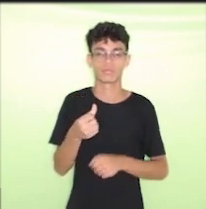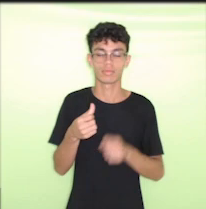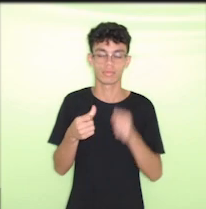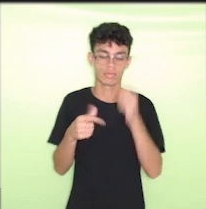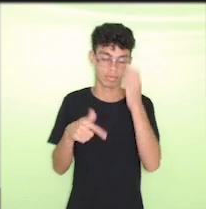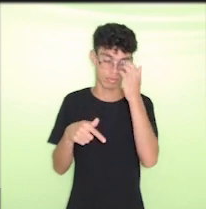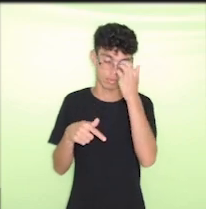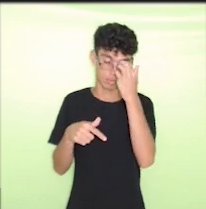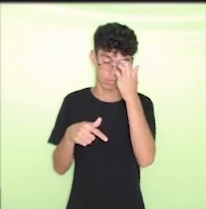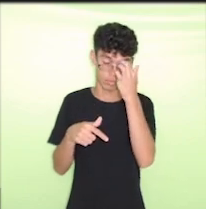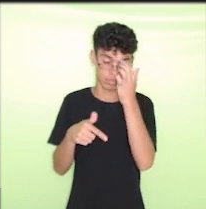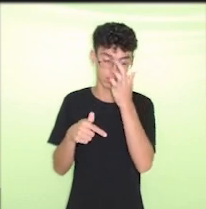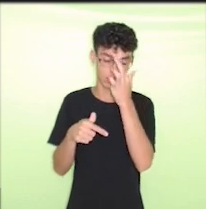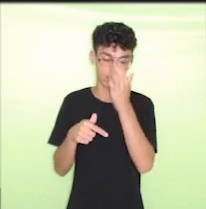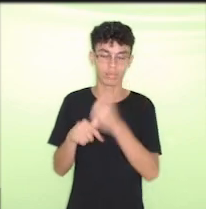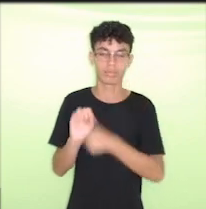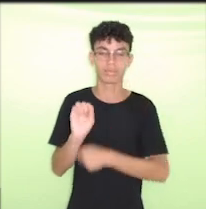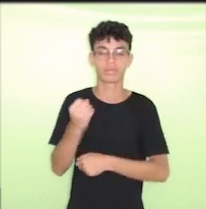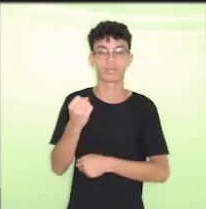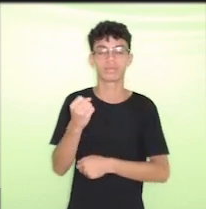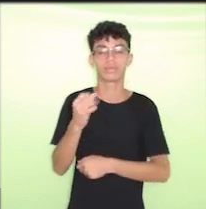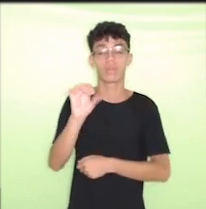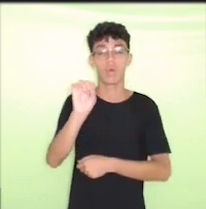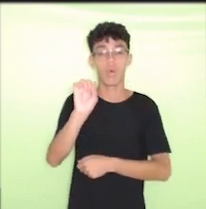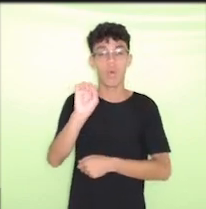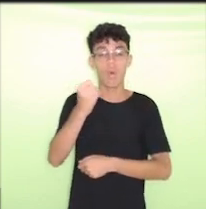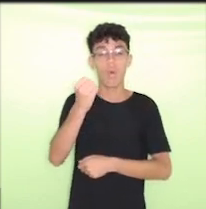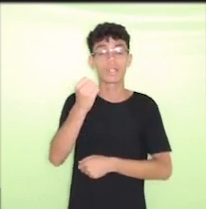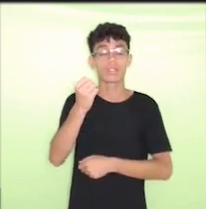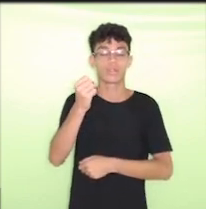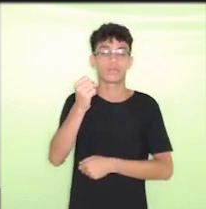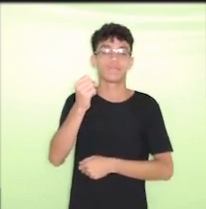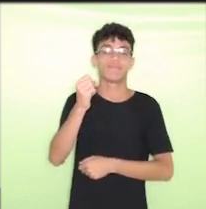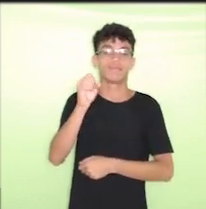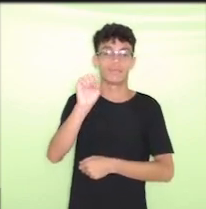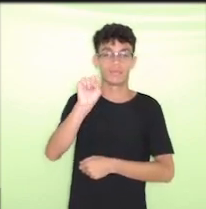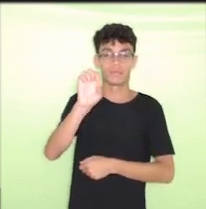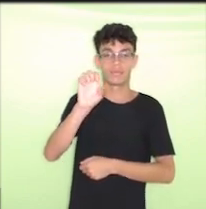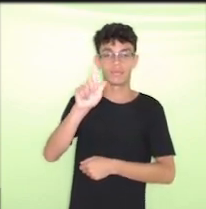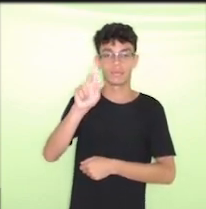6, 7, 8.